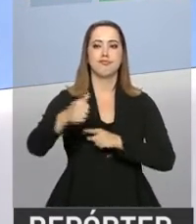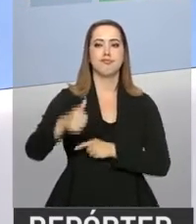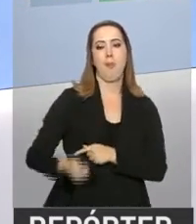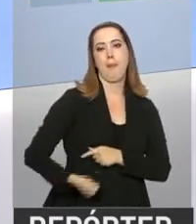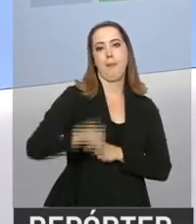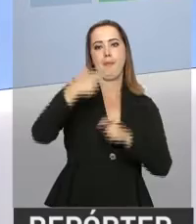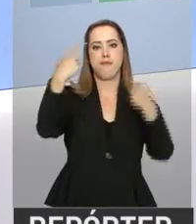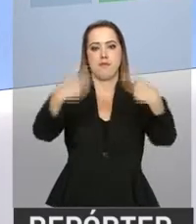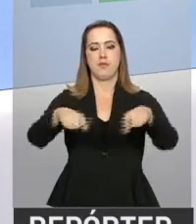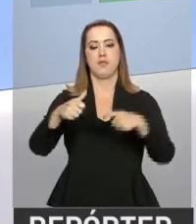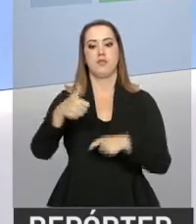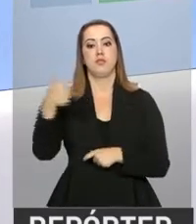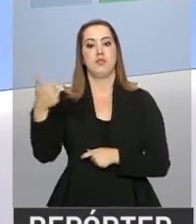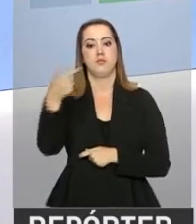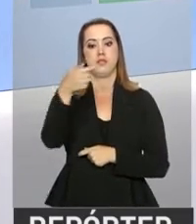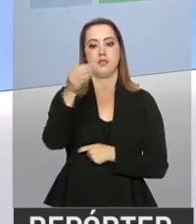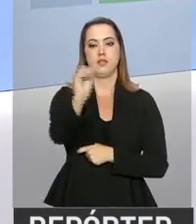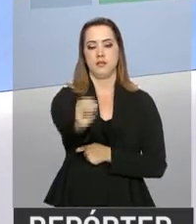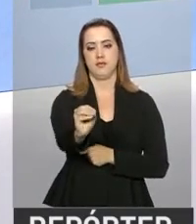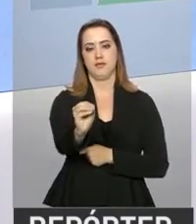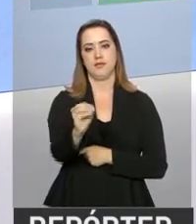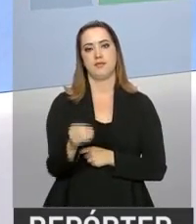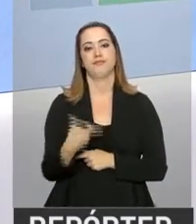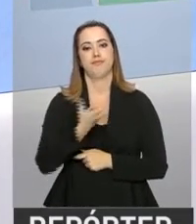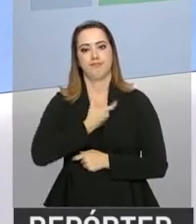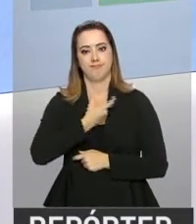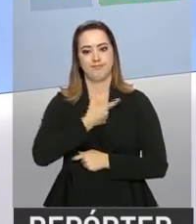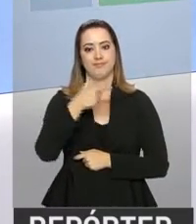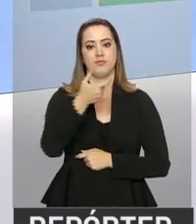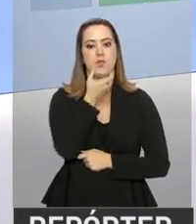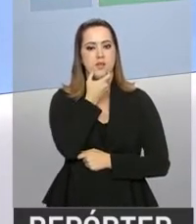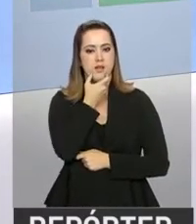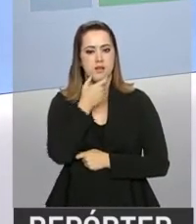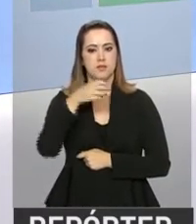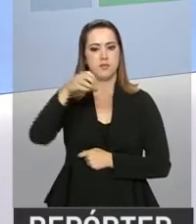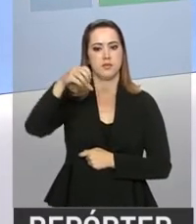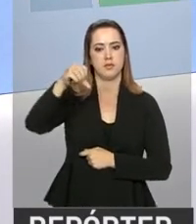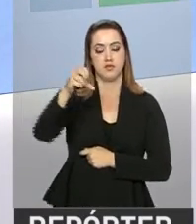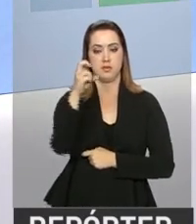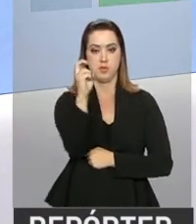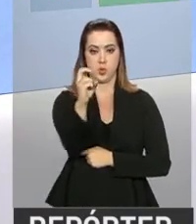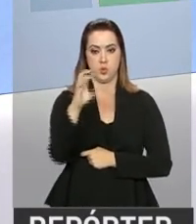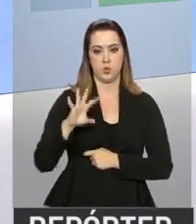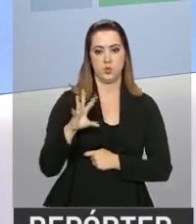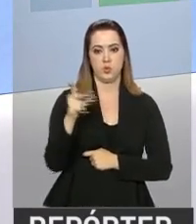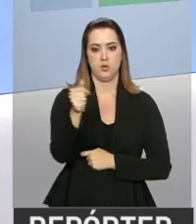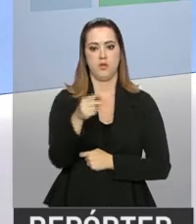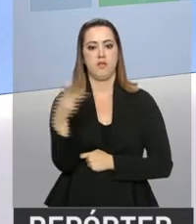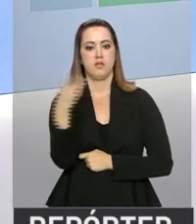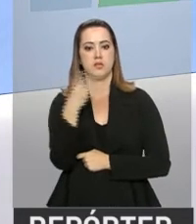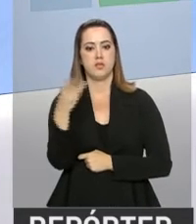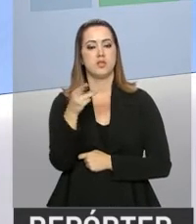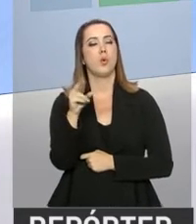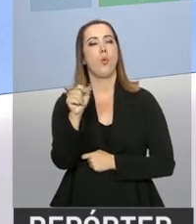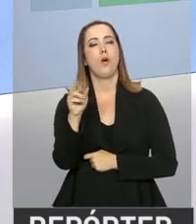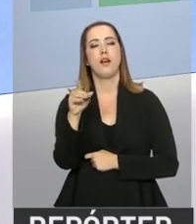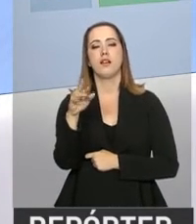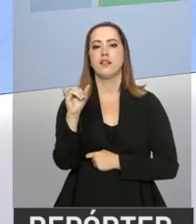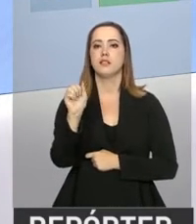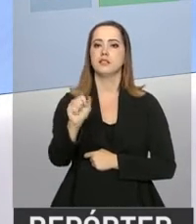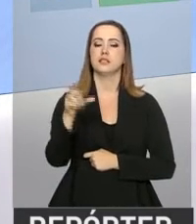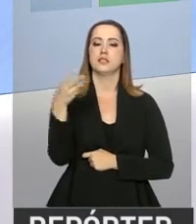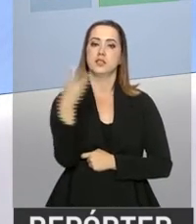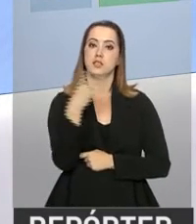75 delas de ouro. A Grã-Bretanha vem em segundo com 43 de ouro, 95 no total. A Ucrânia vem em terceiro, 29 de ouro, 23 de